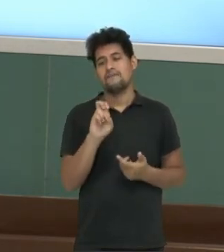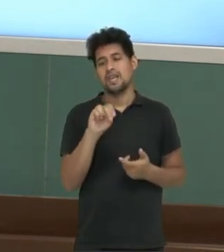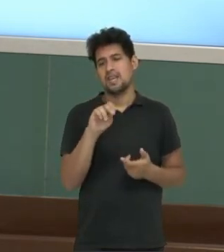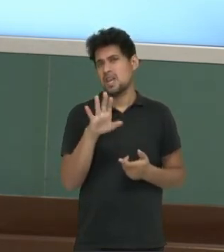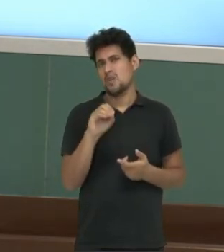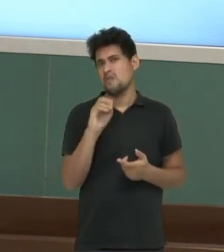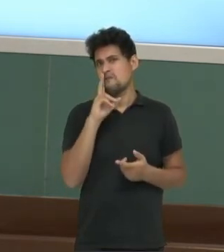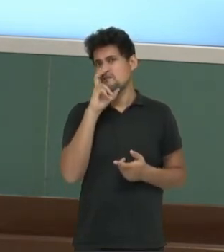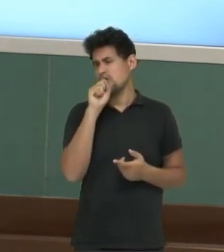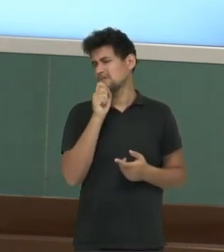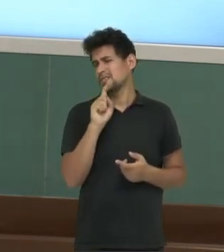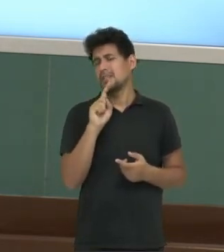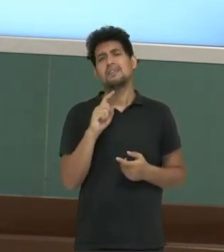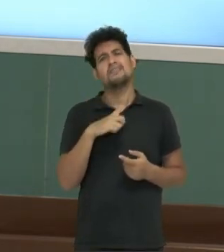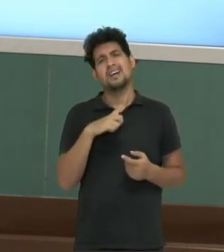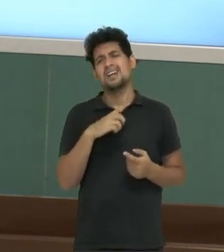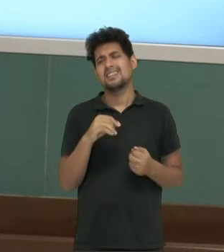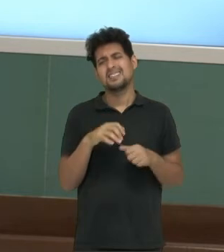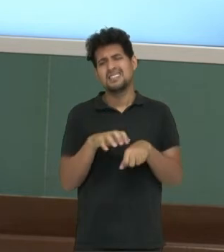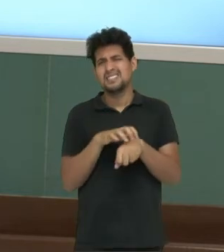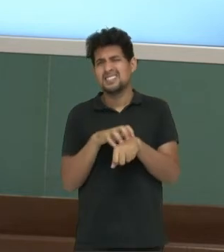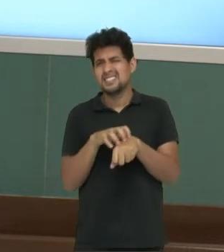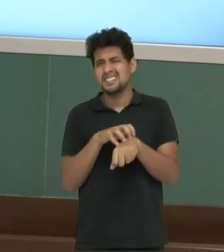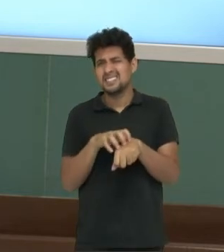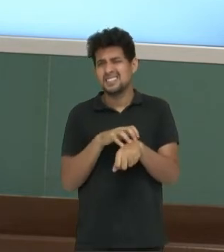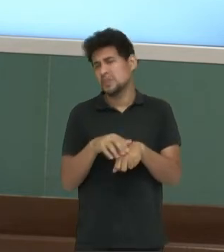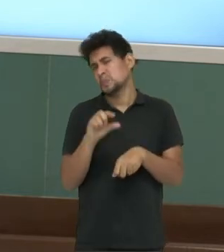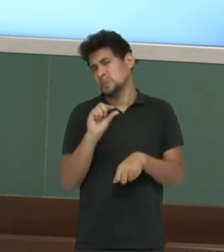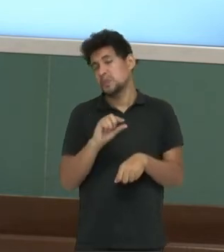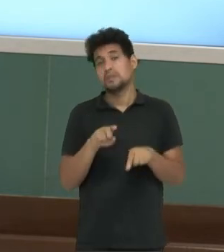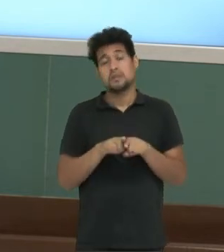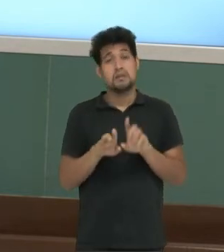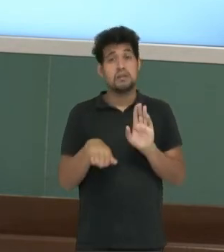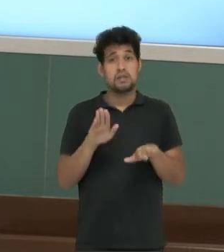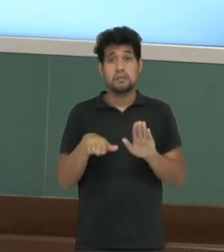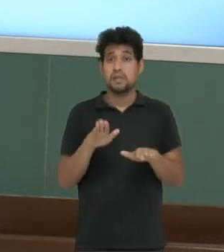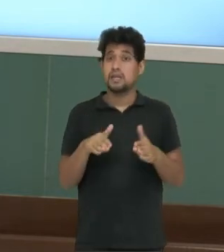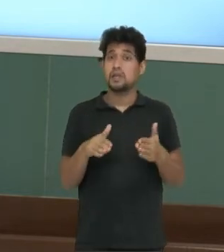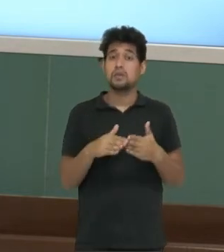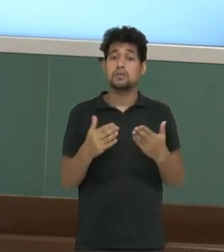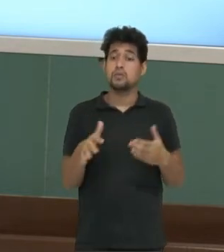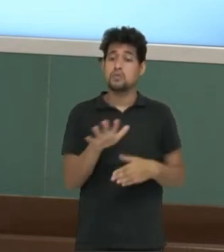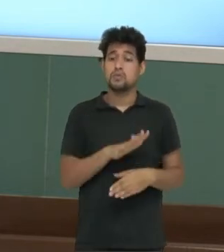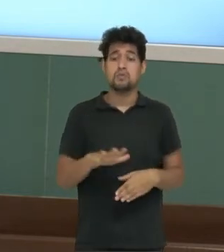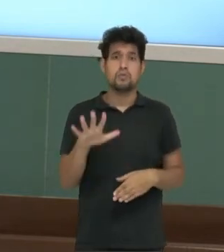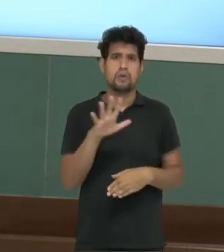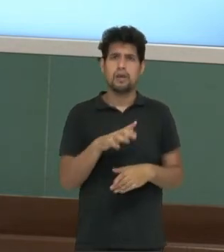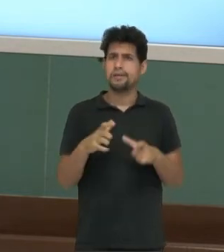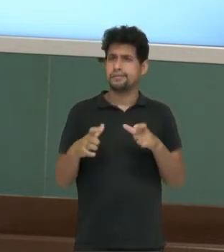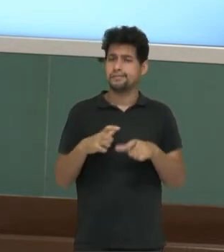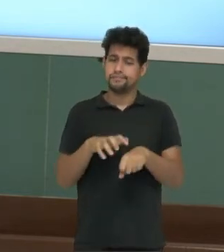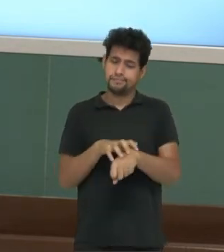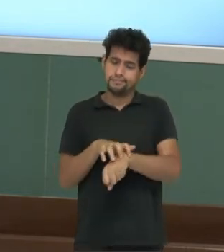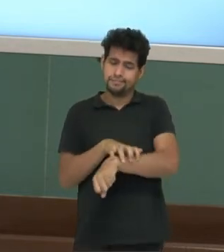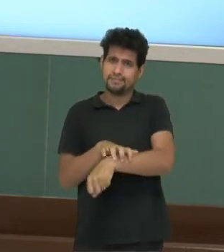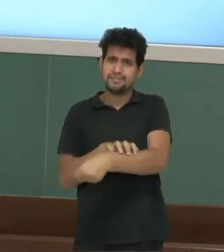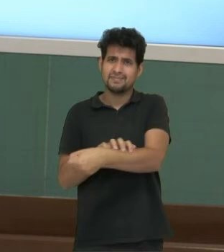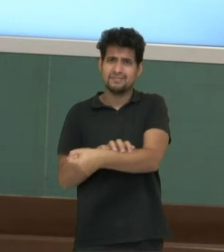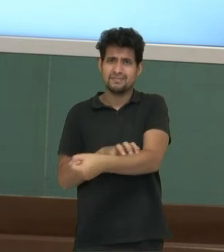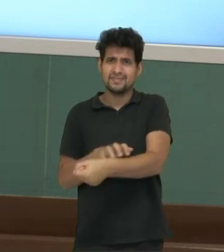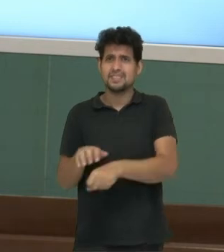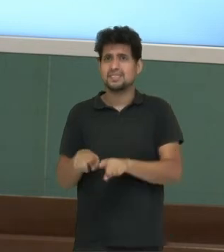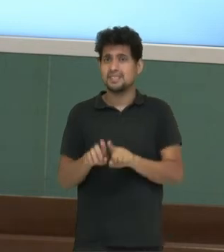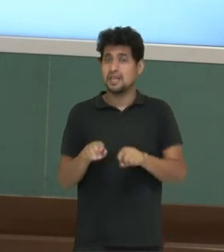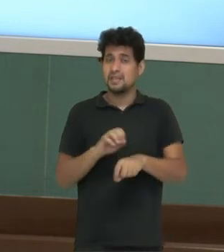forte. Ela vai causar uma irritação, dependendo da região que vai encostar, por exemplo, pode causar